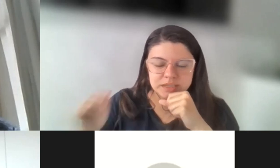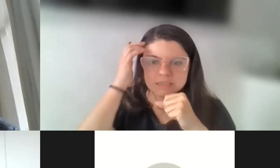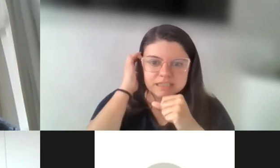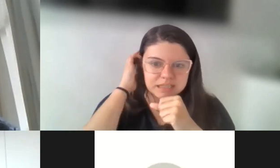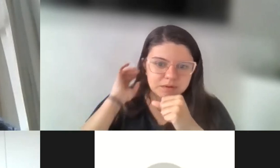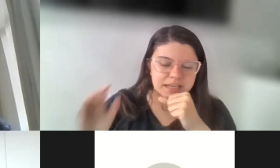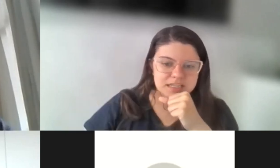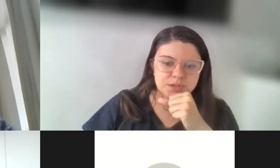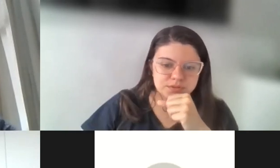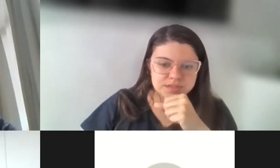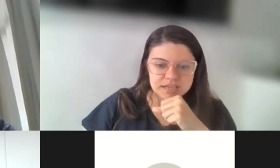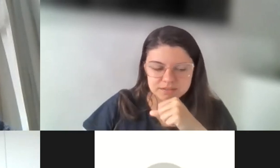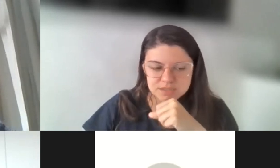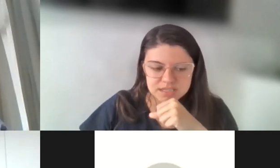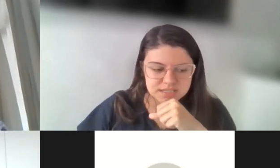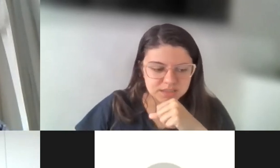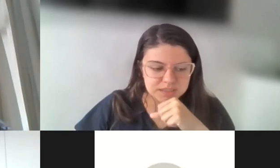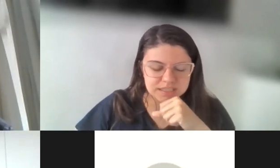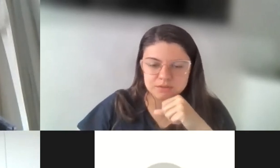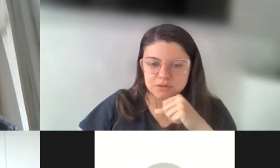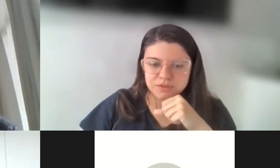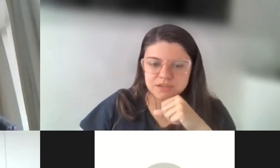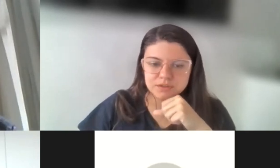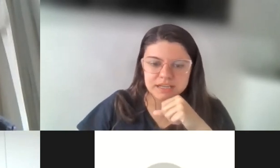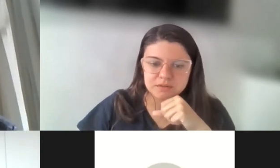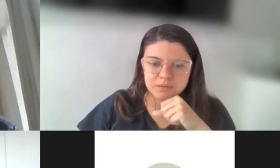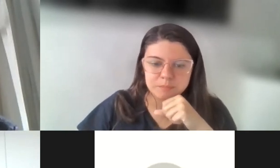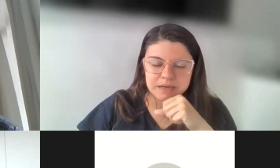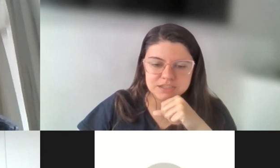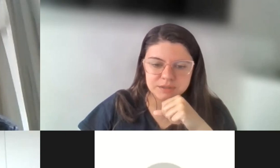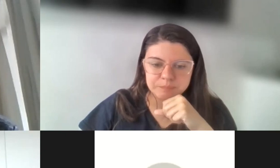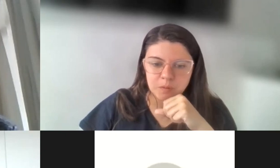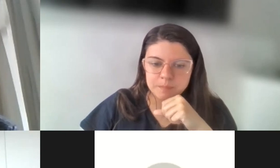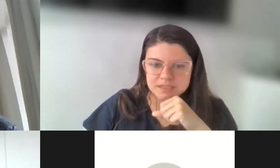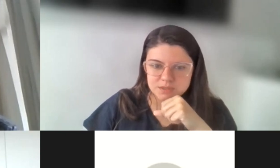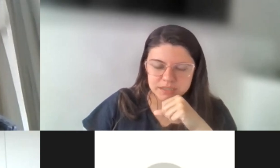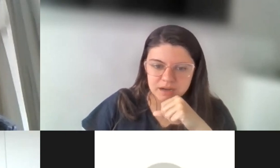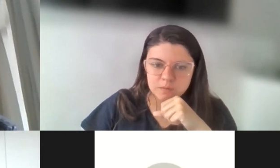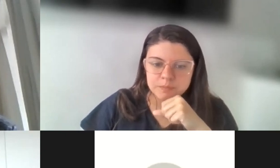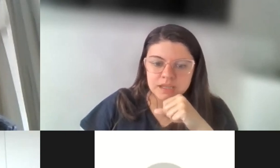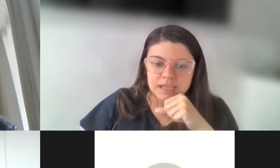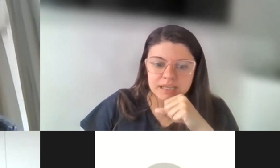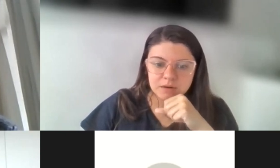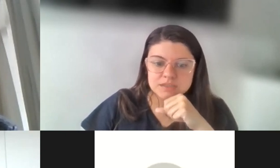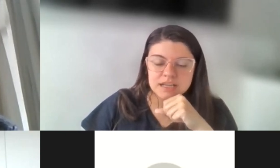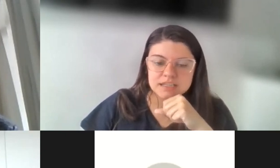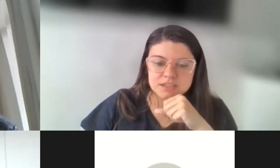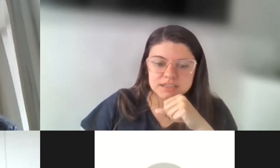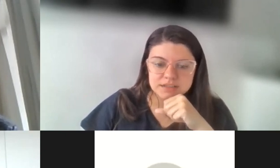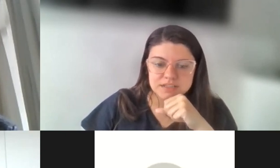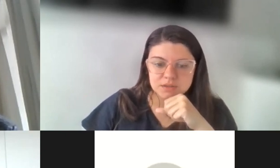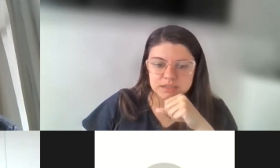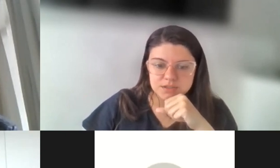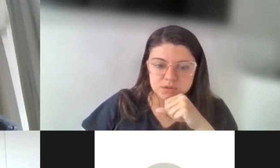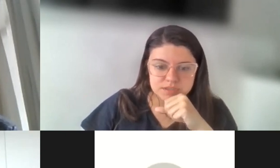Rodrigo, eu sou a Carolina da Congresso, eu vou auxiliar vocês agora aqui no ao vivo, né, com a parte operacional, e eu gostaria